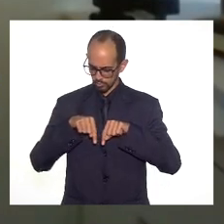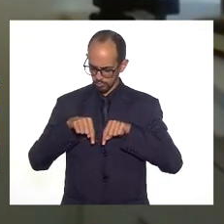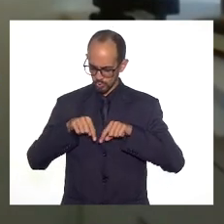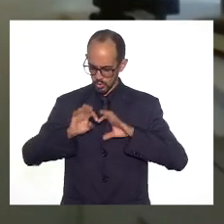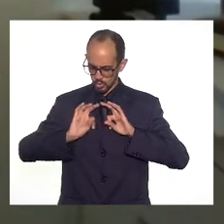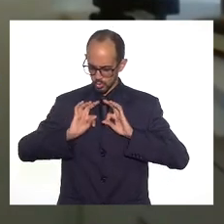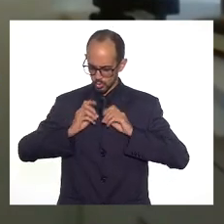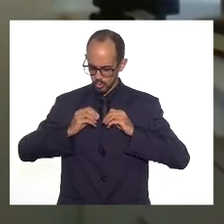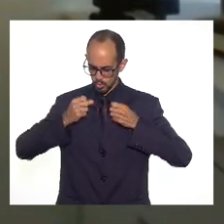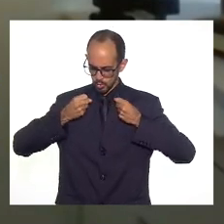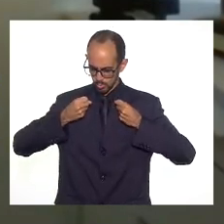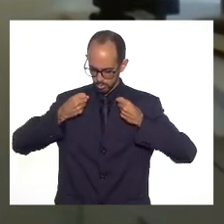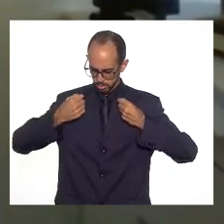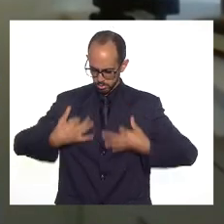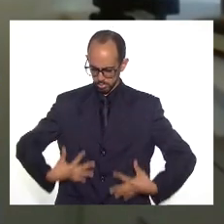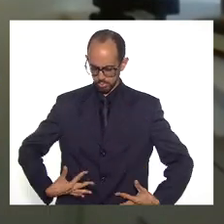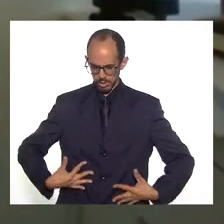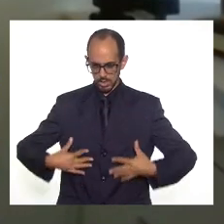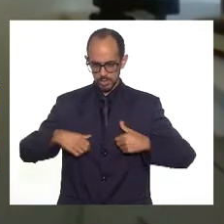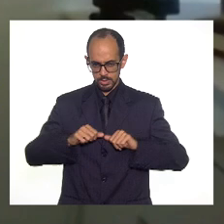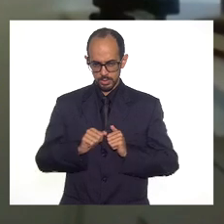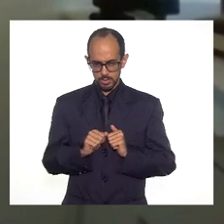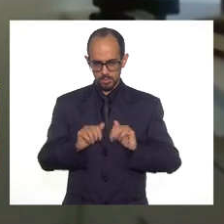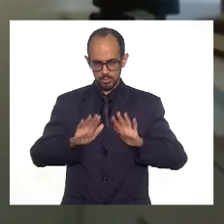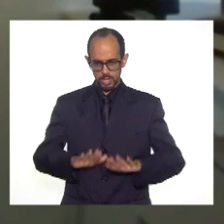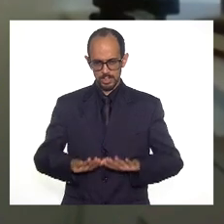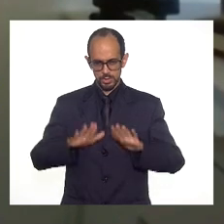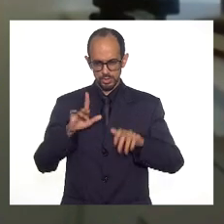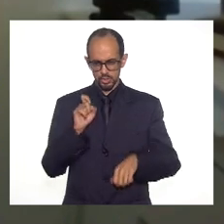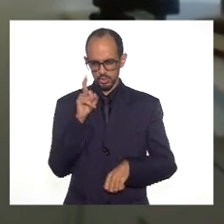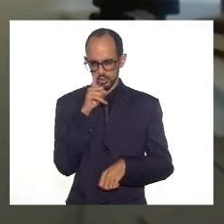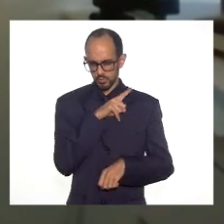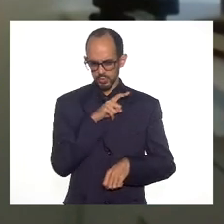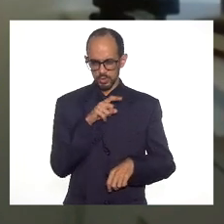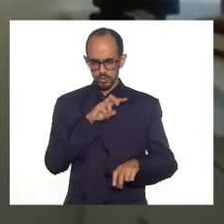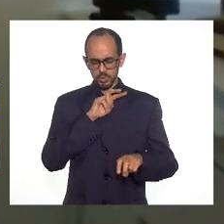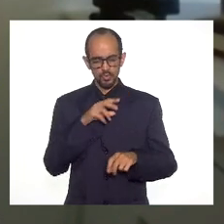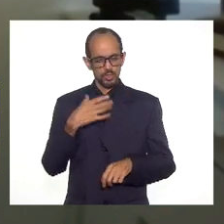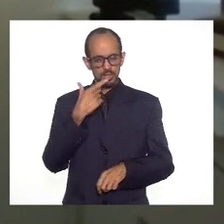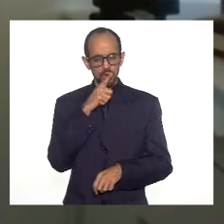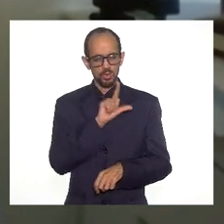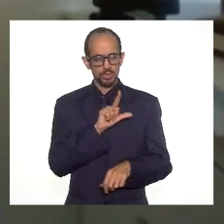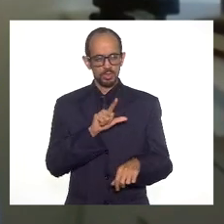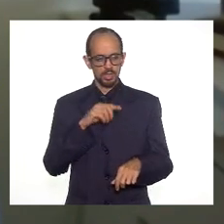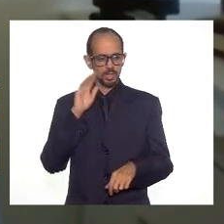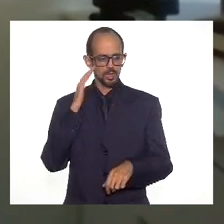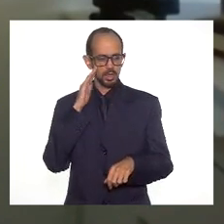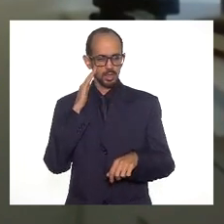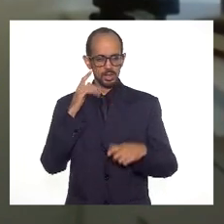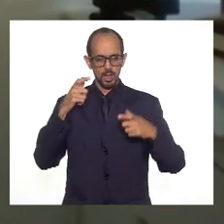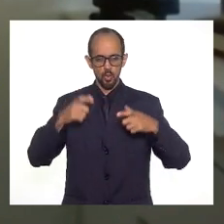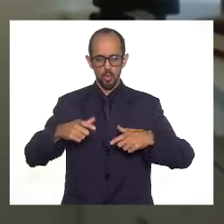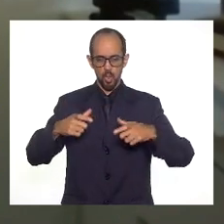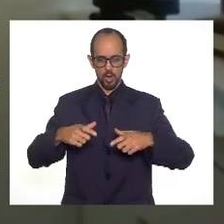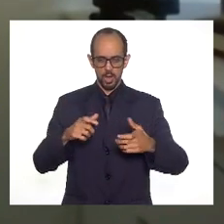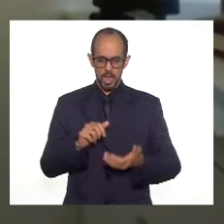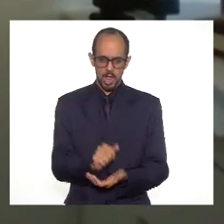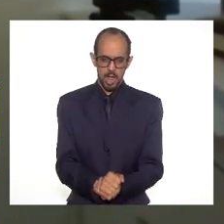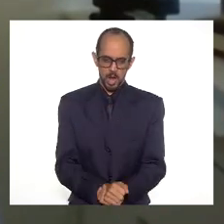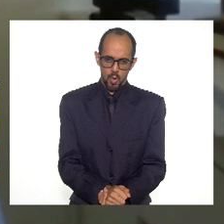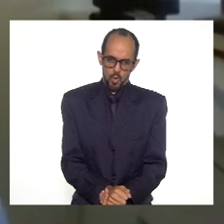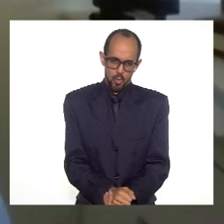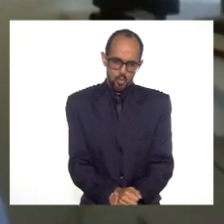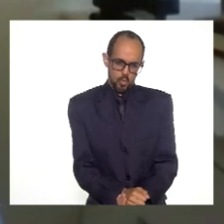coordenadas, mas difícil de você visualizar no local. A planta